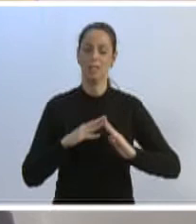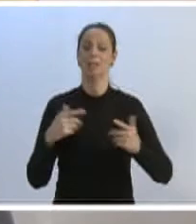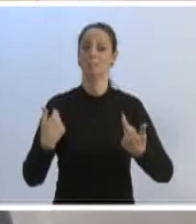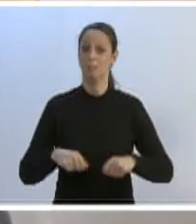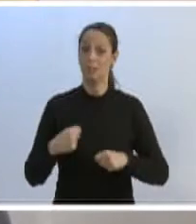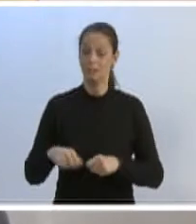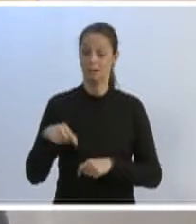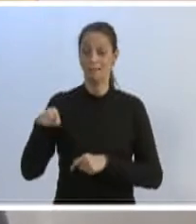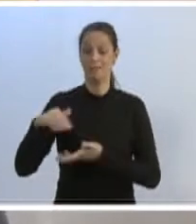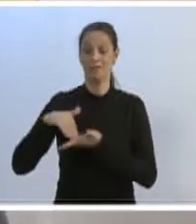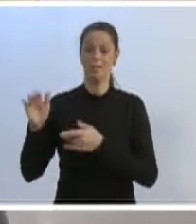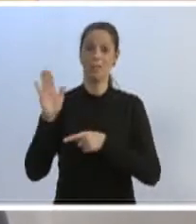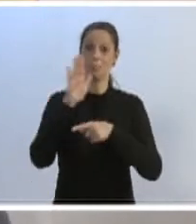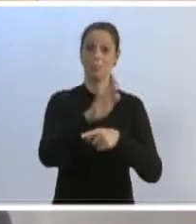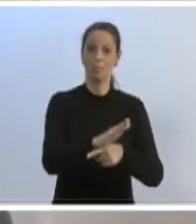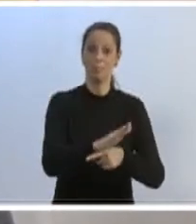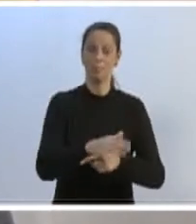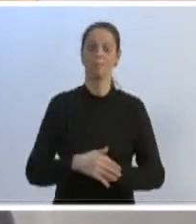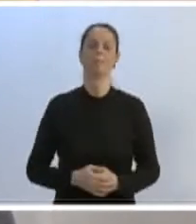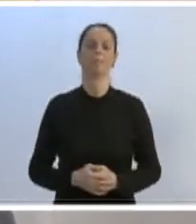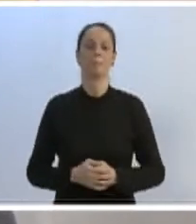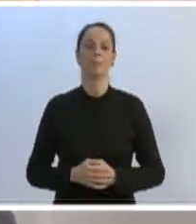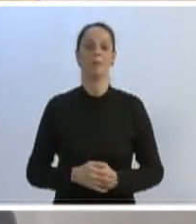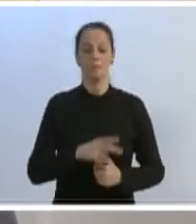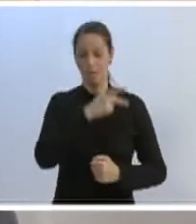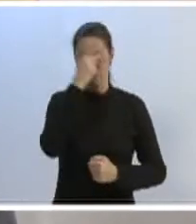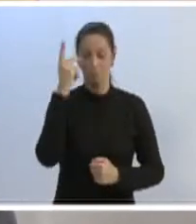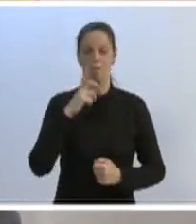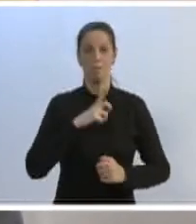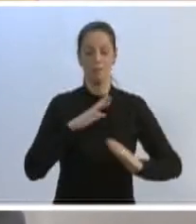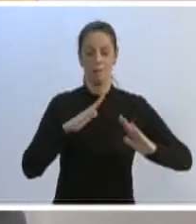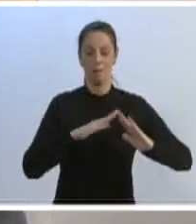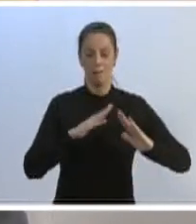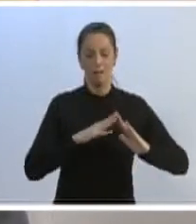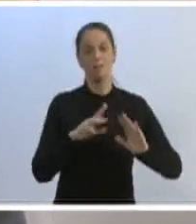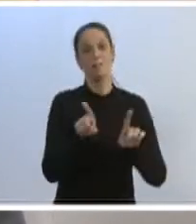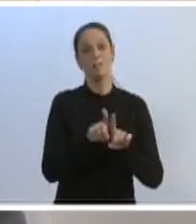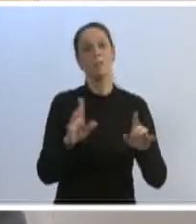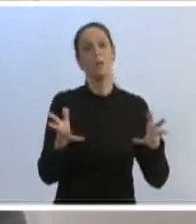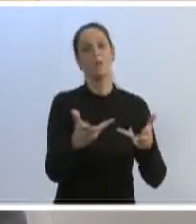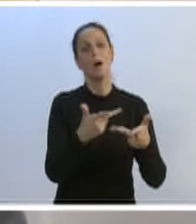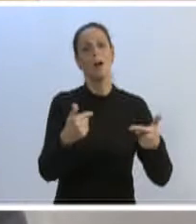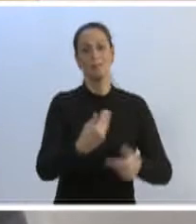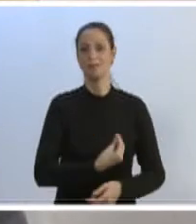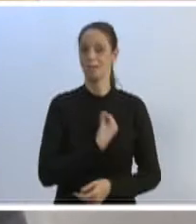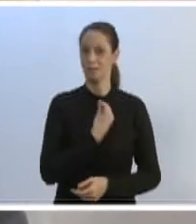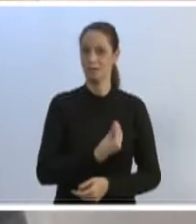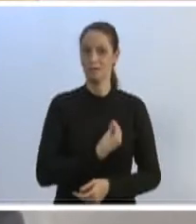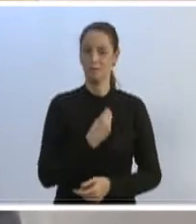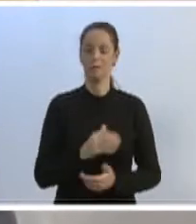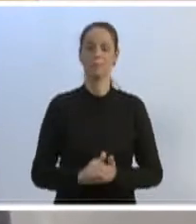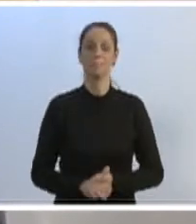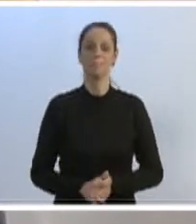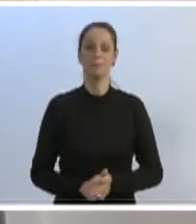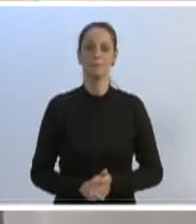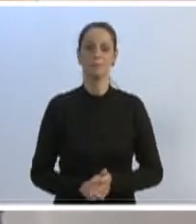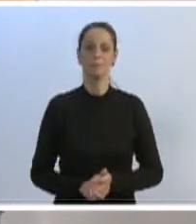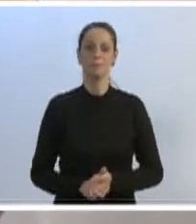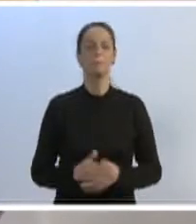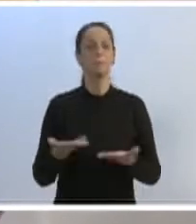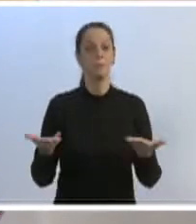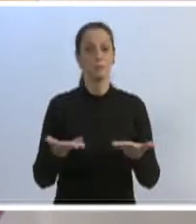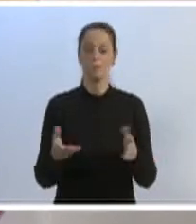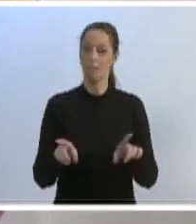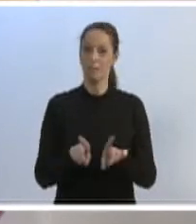dessas áreas, para dar mais qualidade de vida para o nosso público, para a nossa comunidade. Gostaria de forma